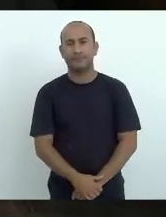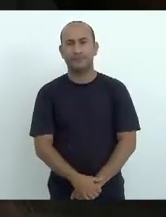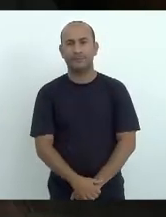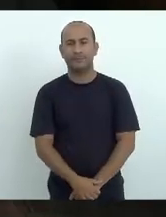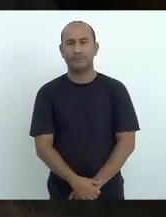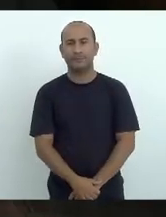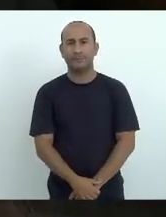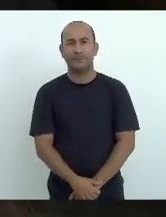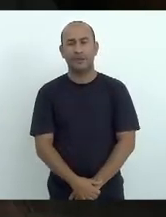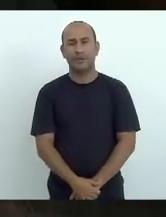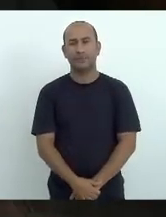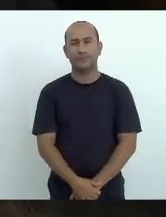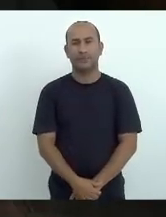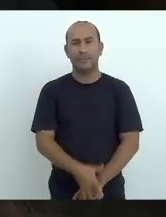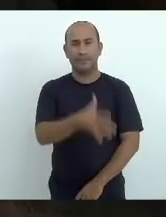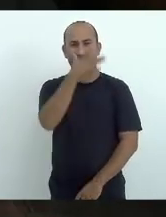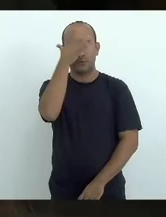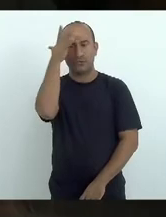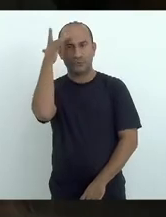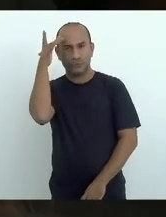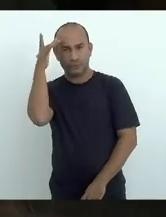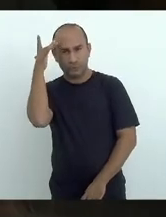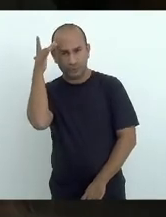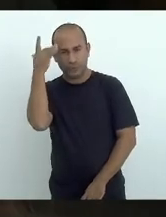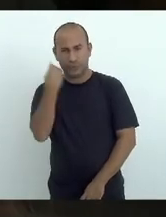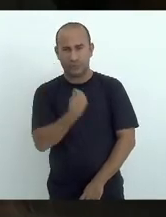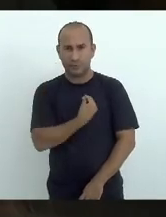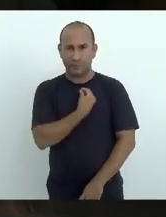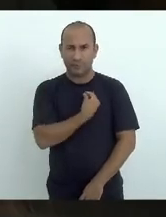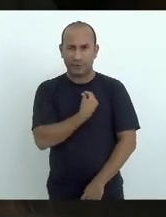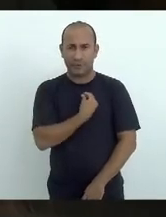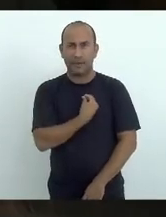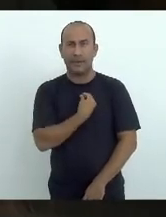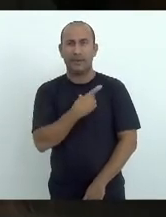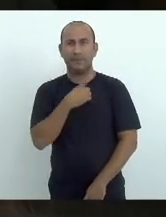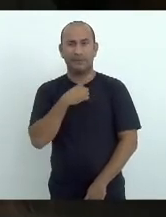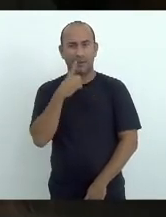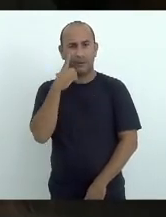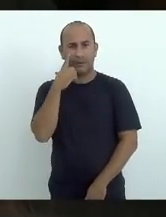cidadãs e cidadãos que nos acompanham pela TV Alérgio, nos seguem pelas redes sociais,